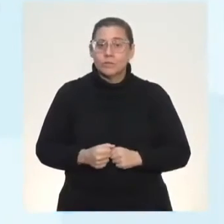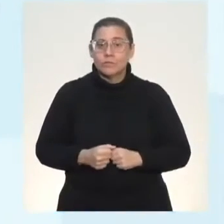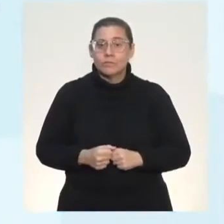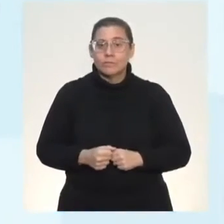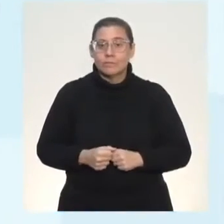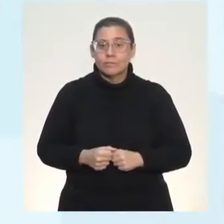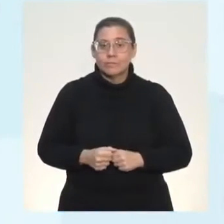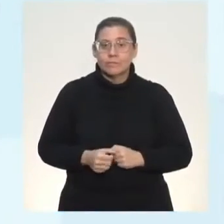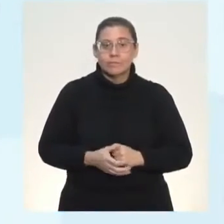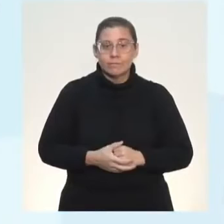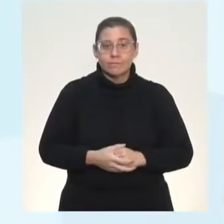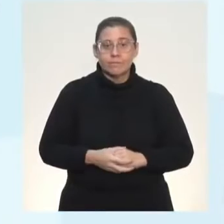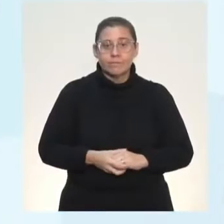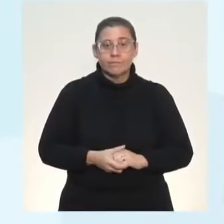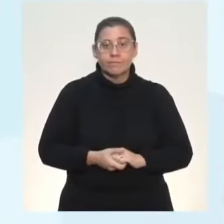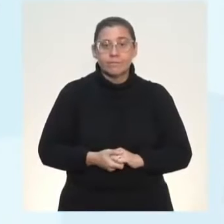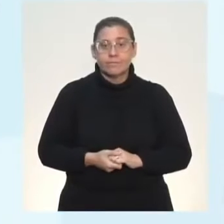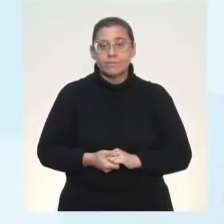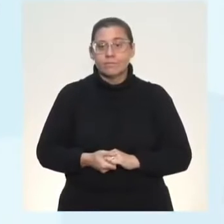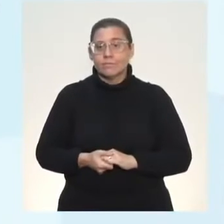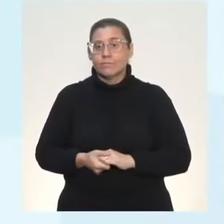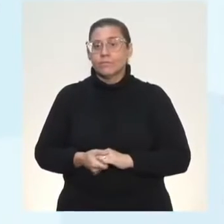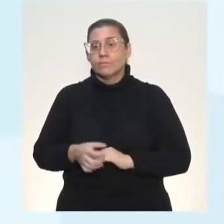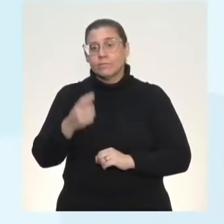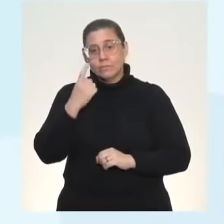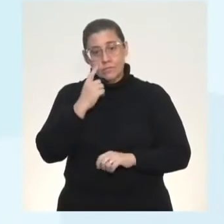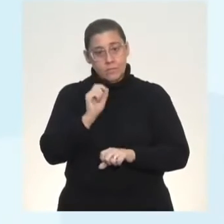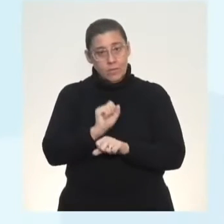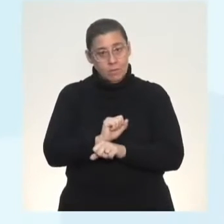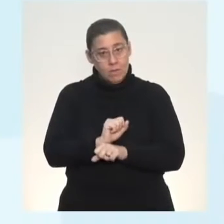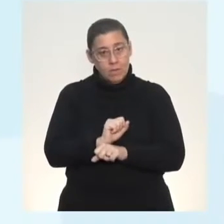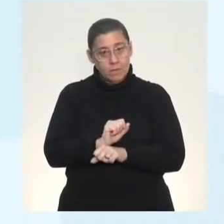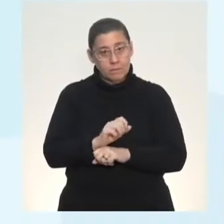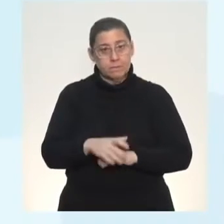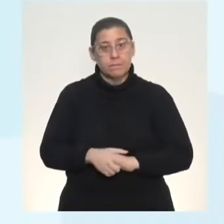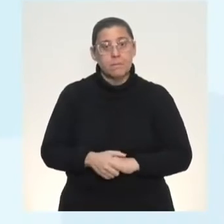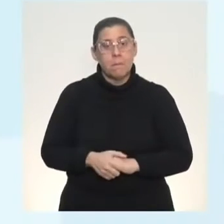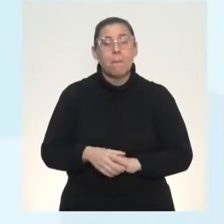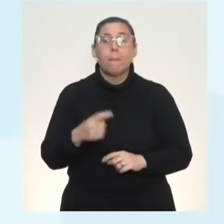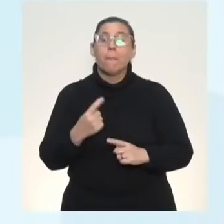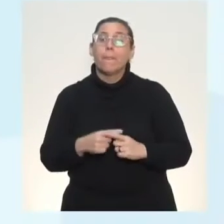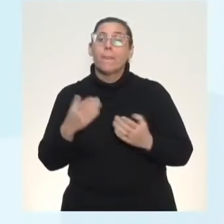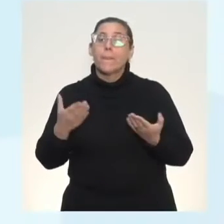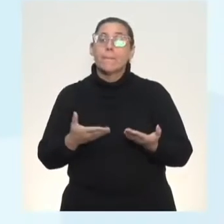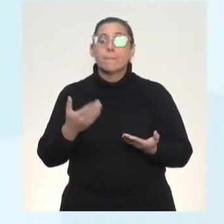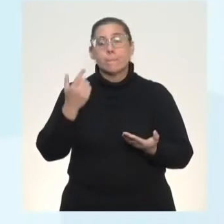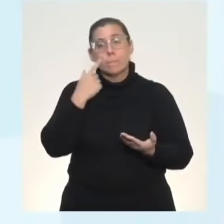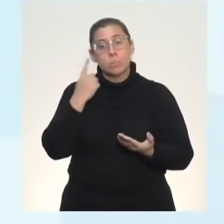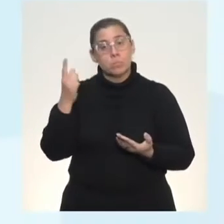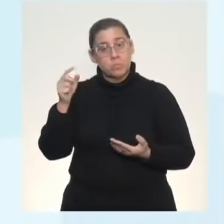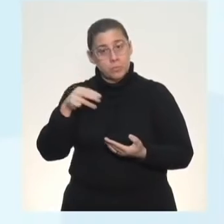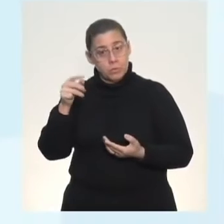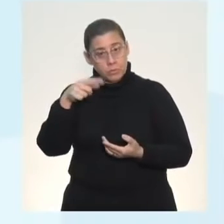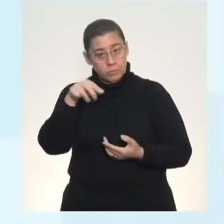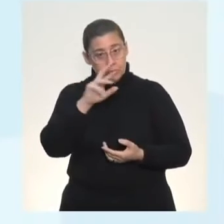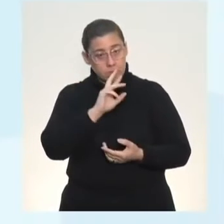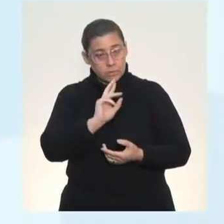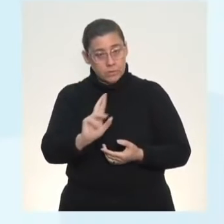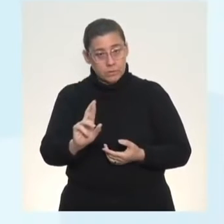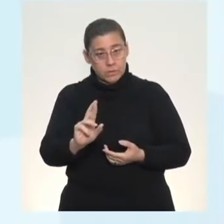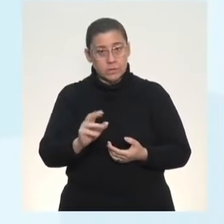verde, tá bom? Bom, vamos parar aí a conversa. Porque agora eu quero saber, eu vou dar 1 minuto para você me dizer